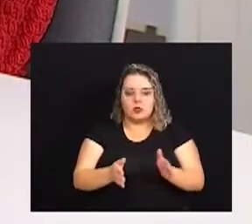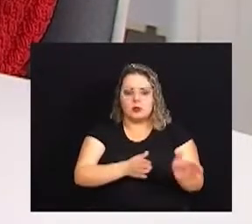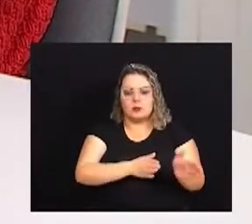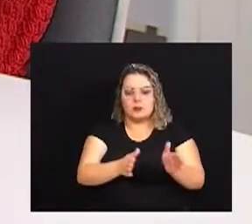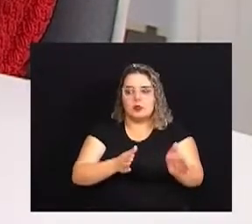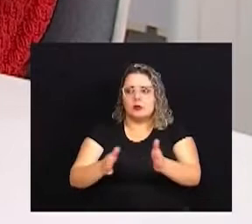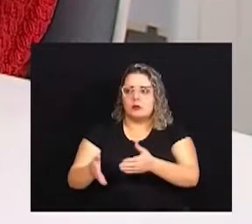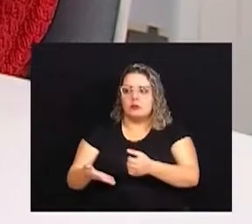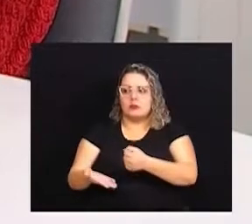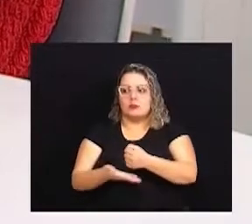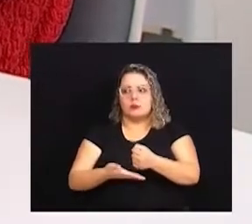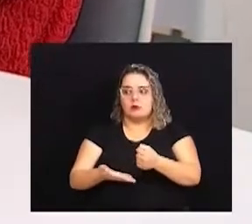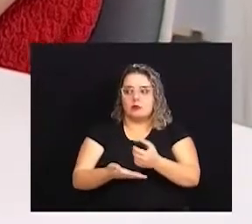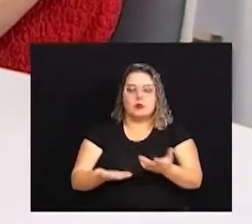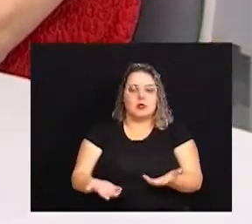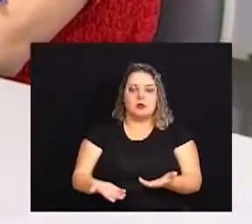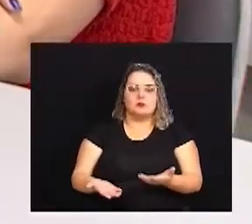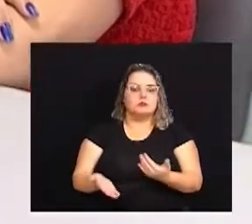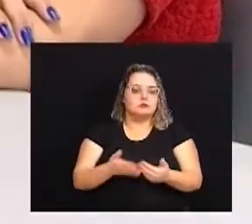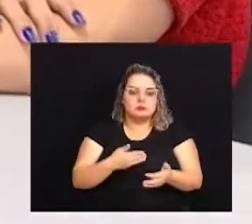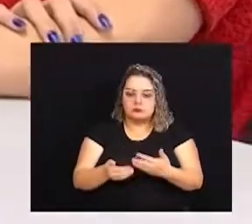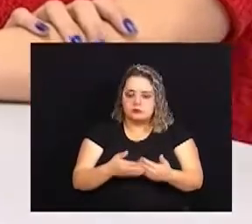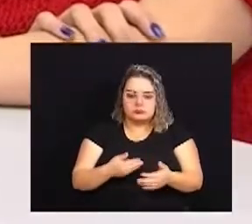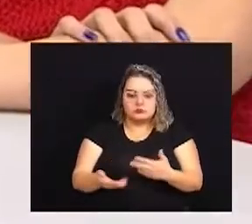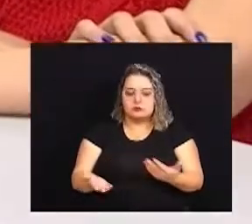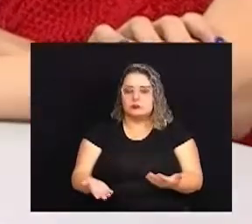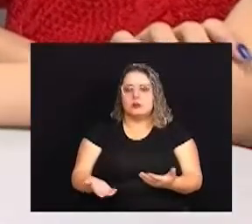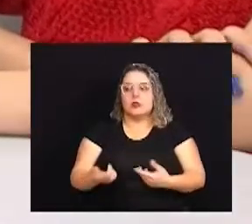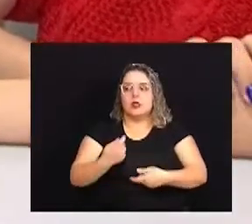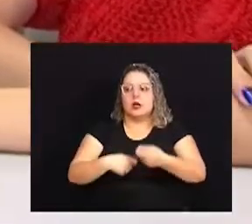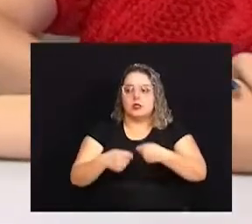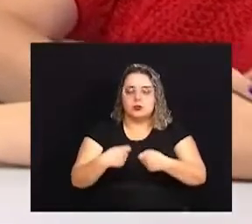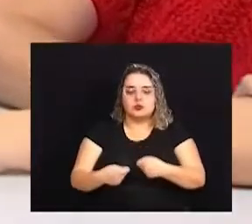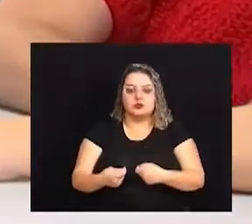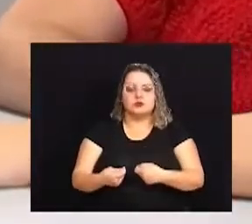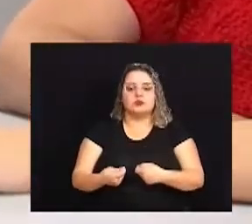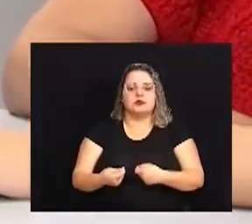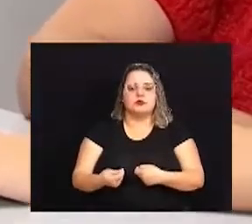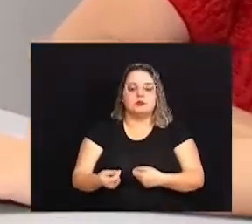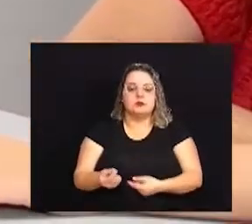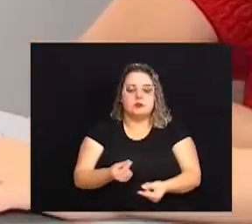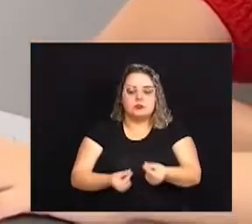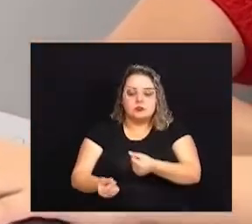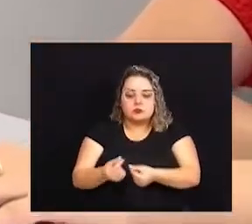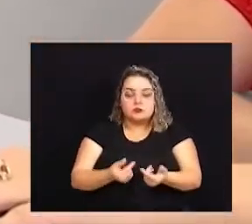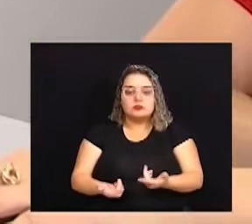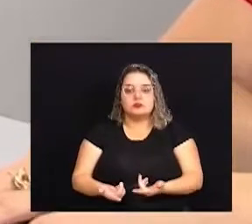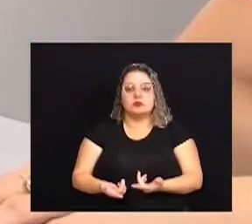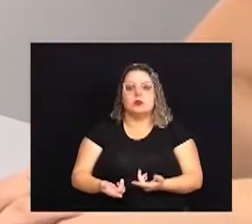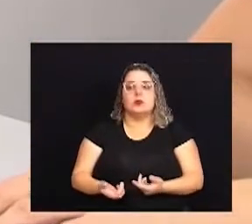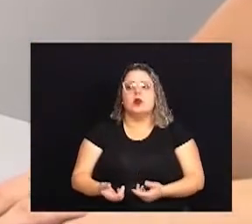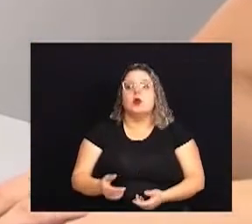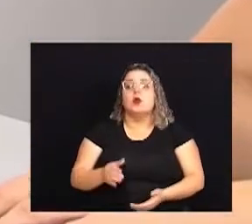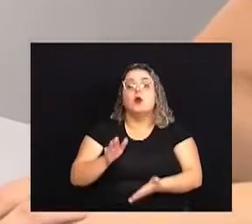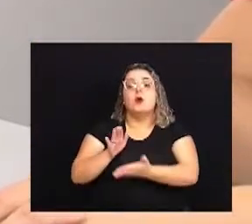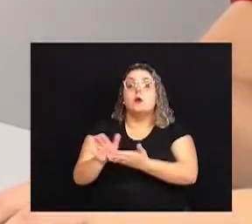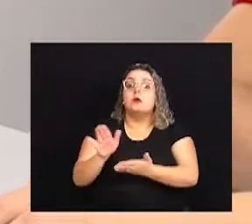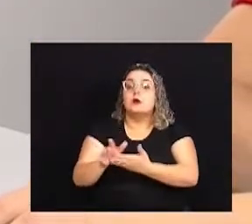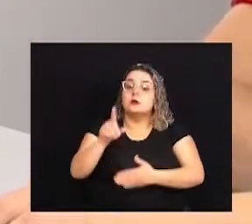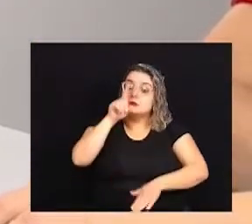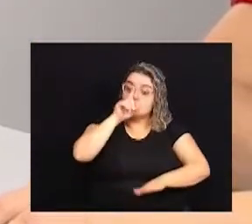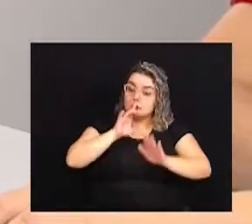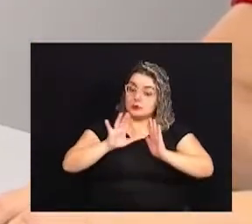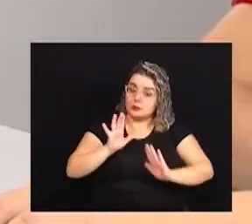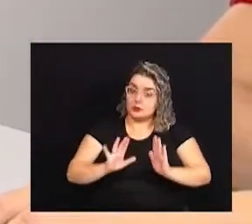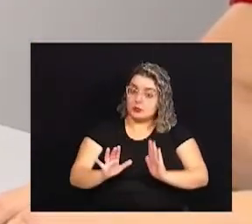qualquer situação, é o básico para qualquer situação que envolva administração financeira. Consumo tem que tomar